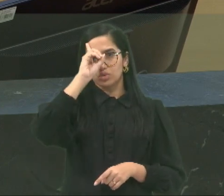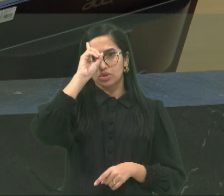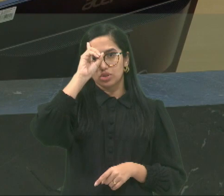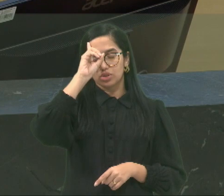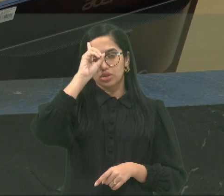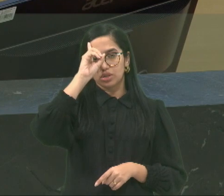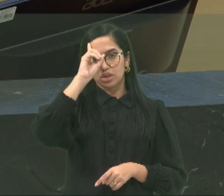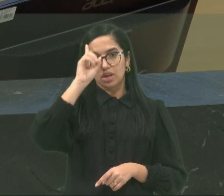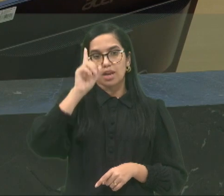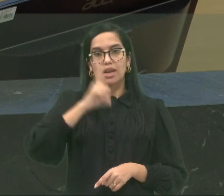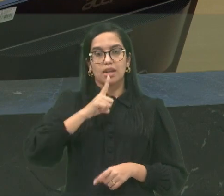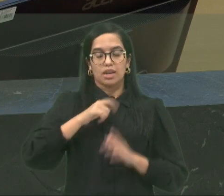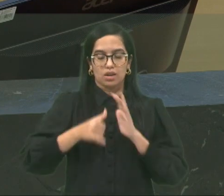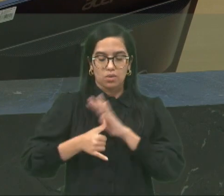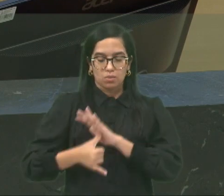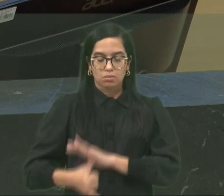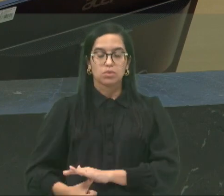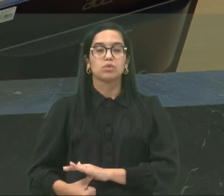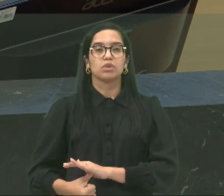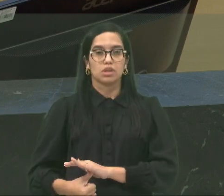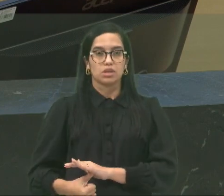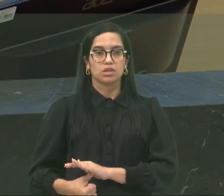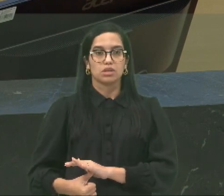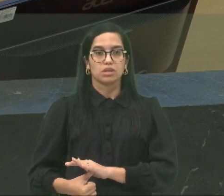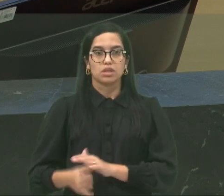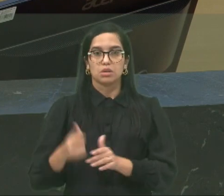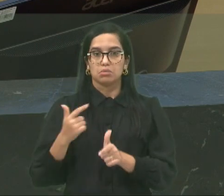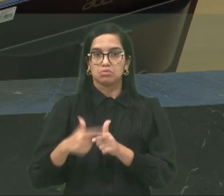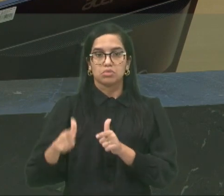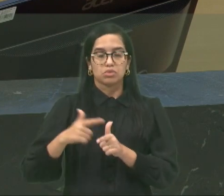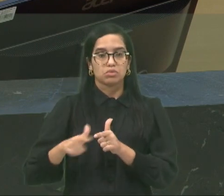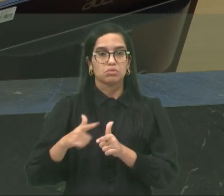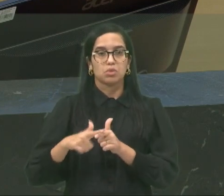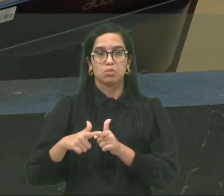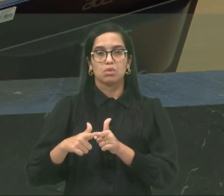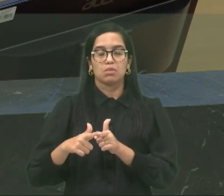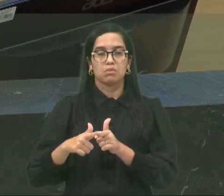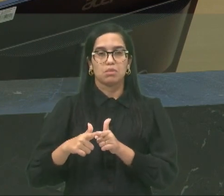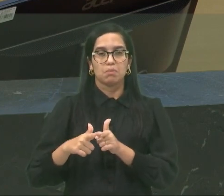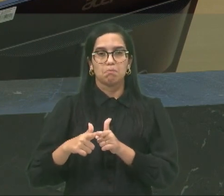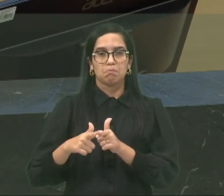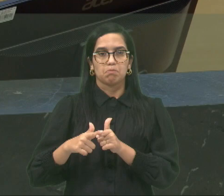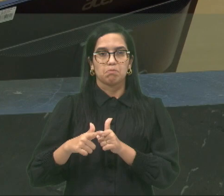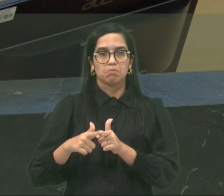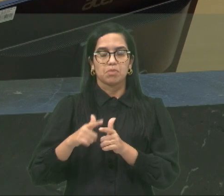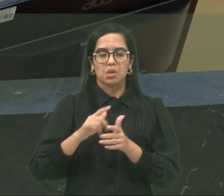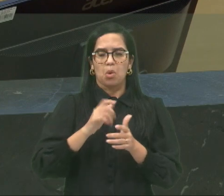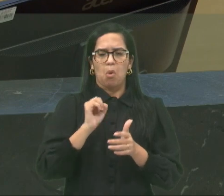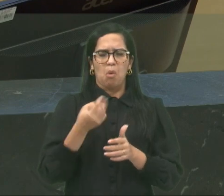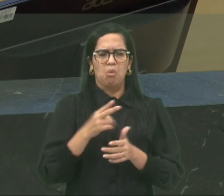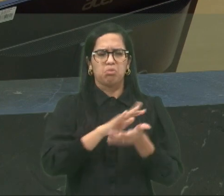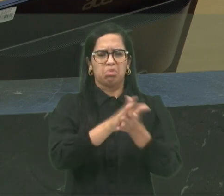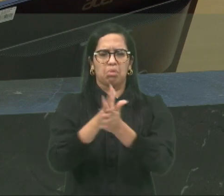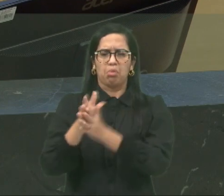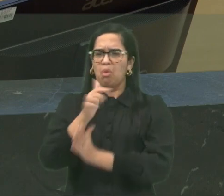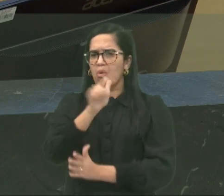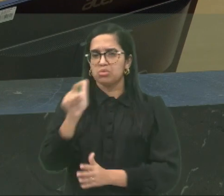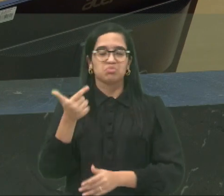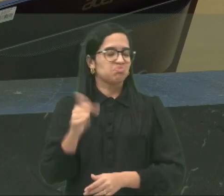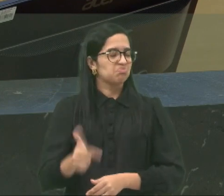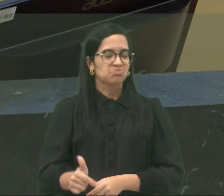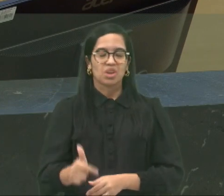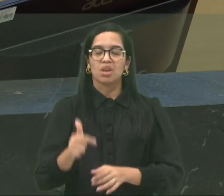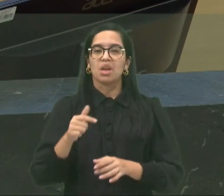muita humildade, sem passar por cima de ninguém, vem superando e se destacando como um grande empresário de